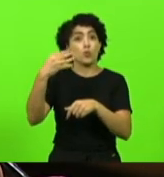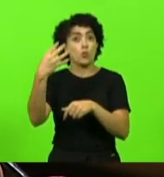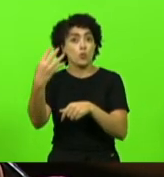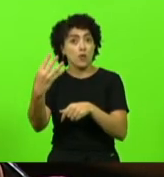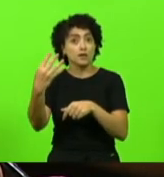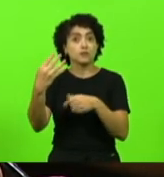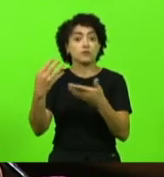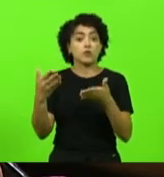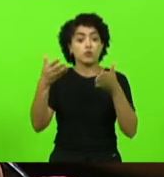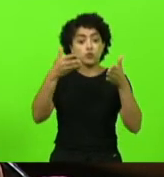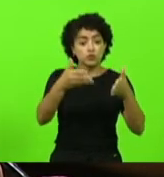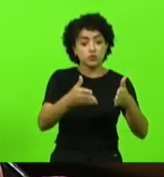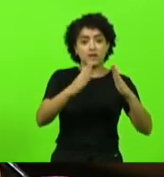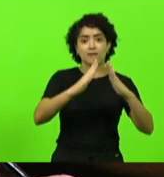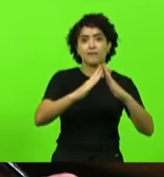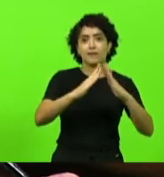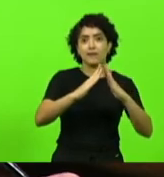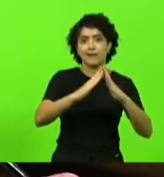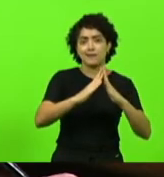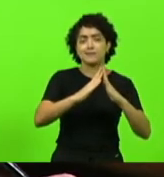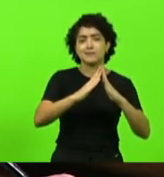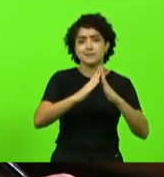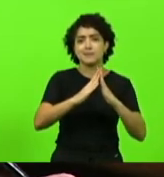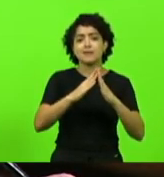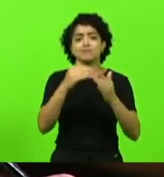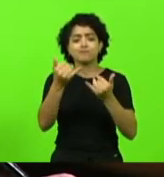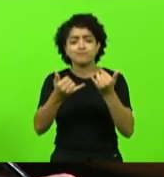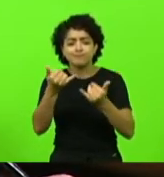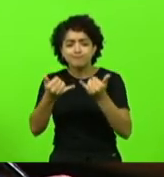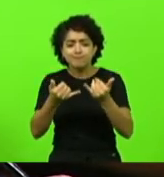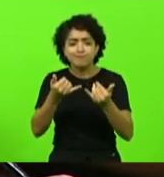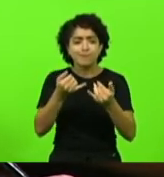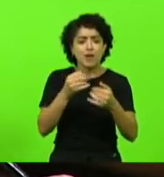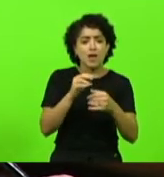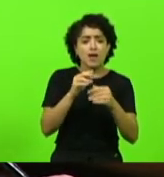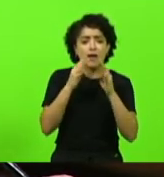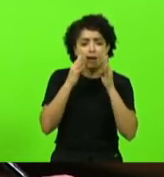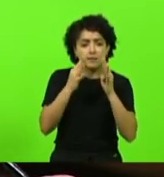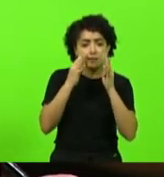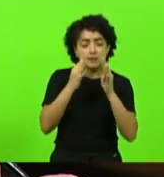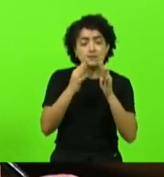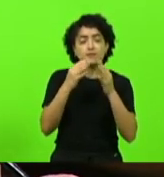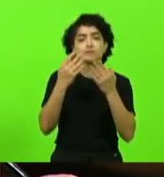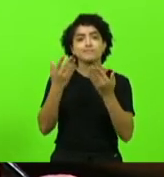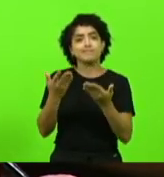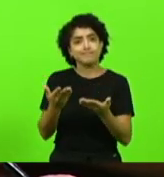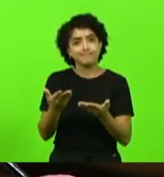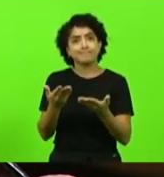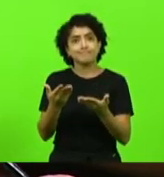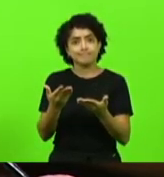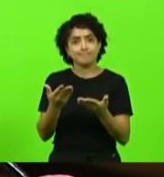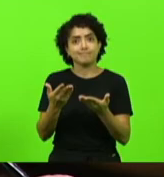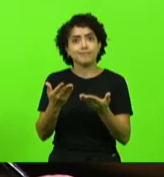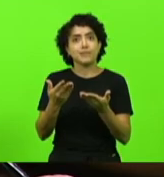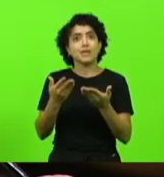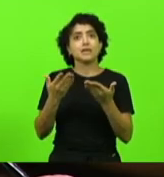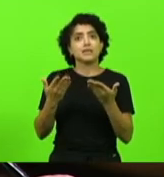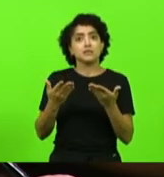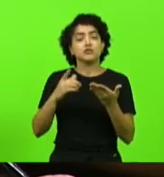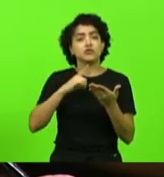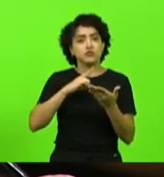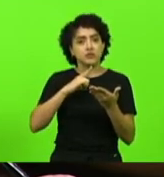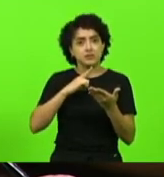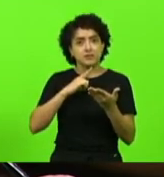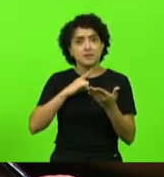ainda um guri pequeno, querendo brincar, querendo ter um momento com a minha mãe, ela encontrava disposição e energia